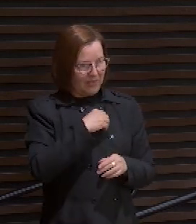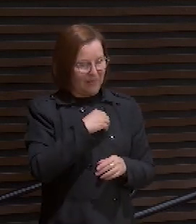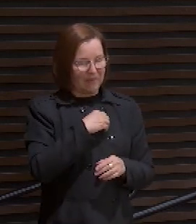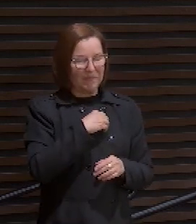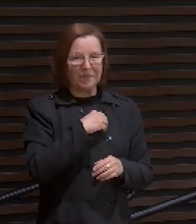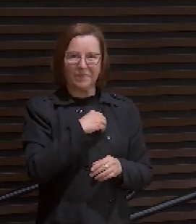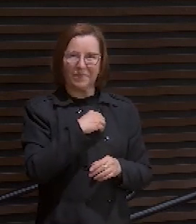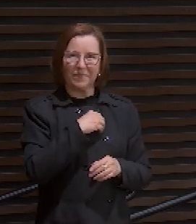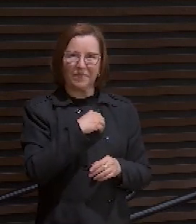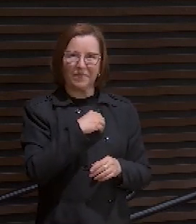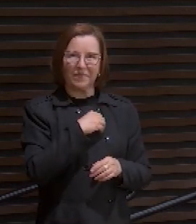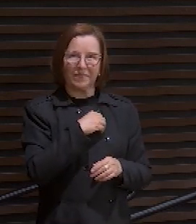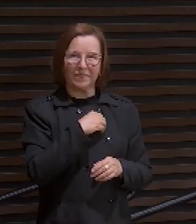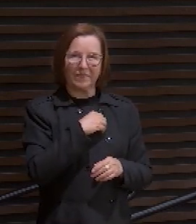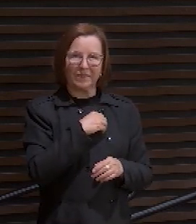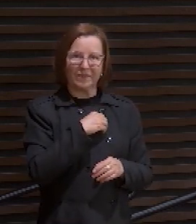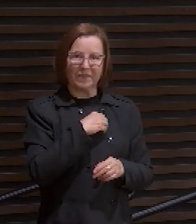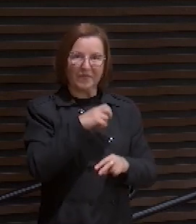pecados,